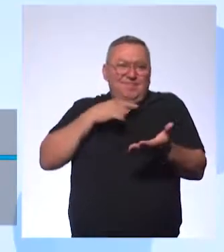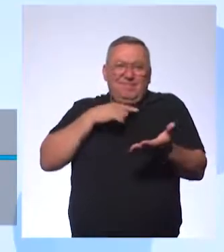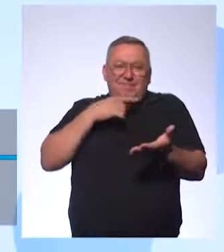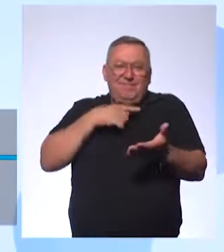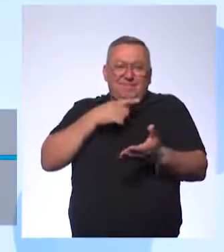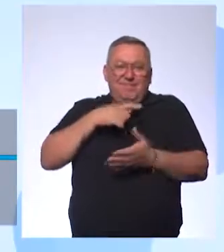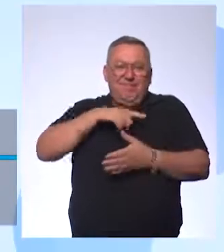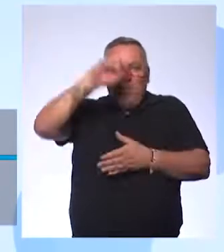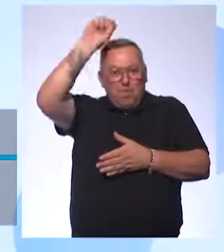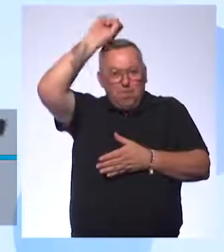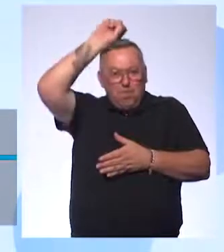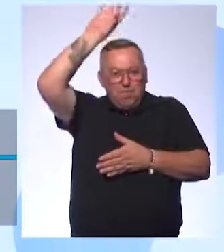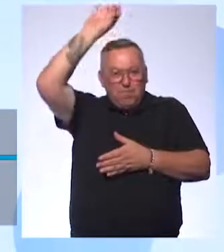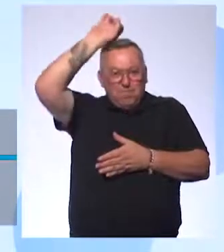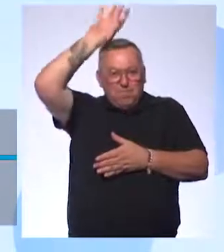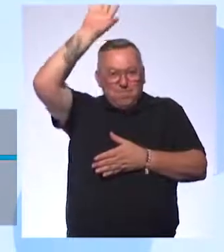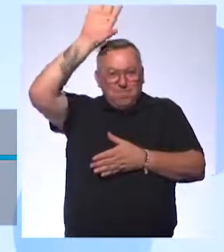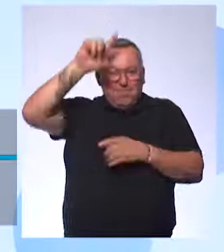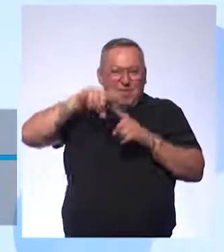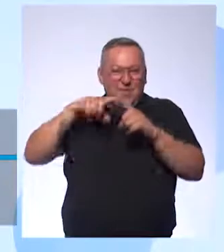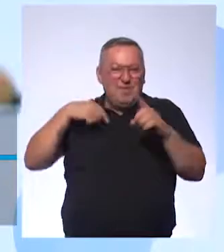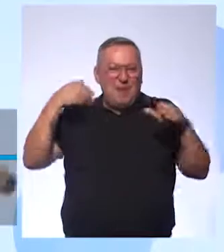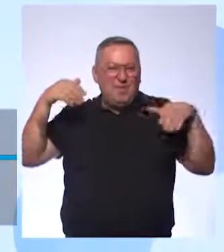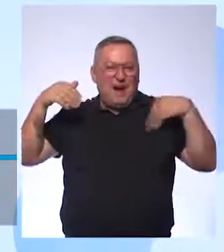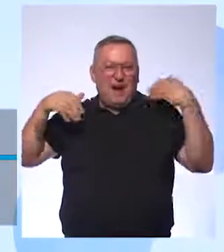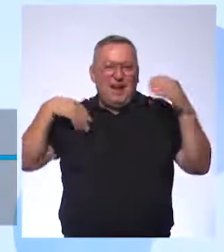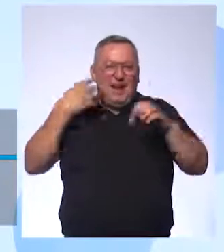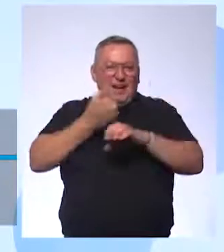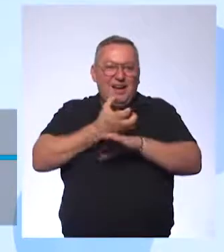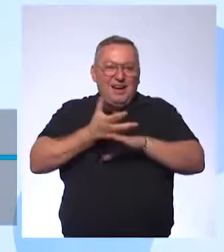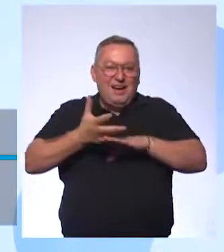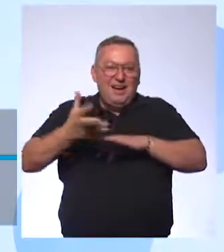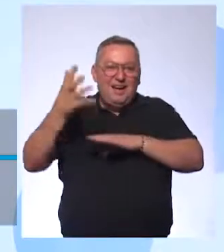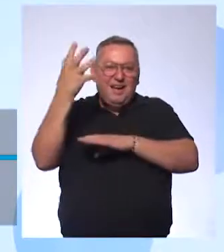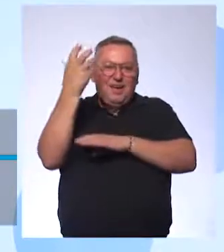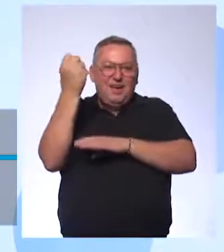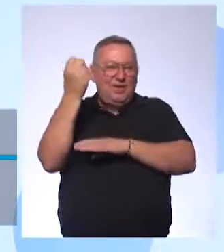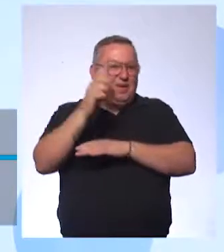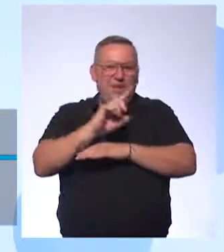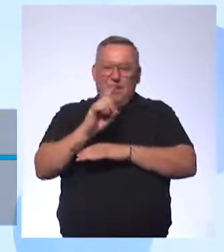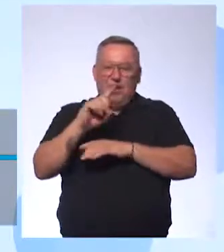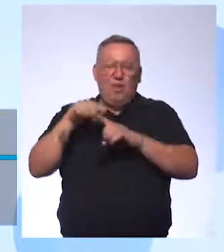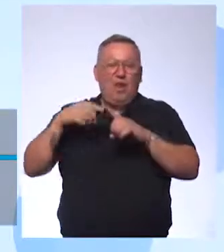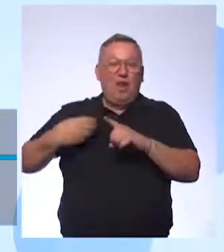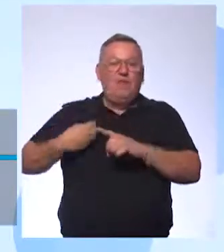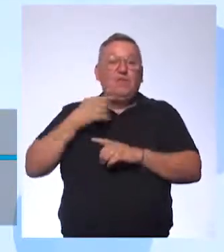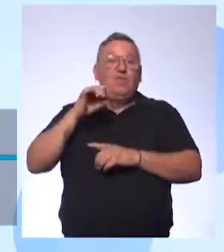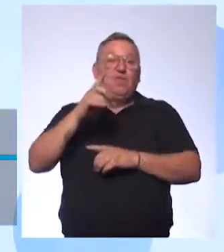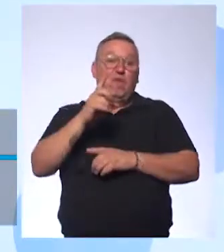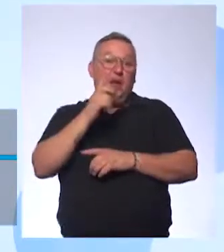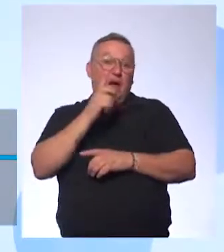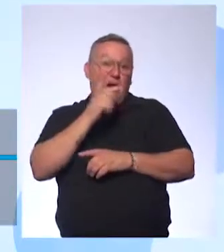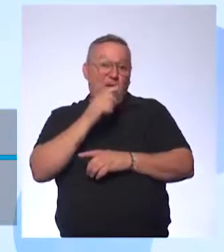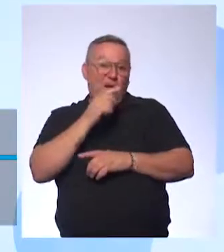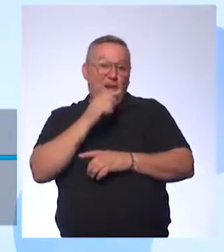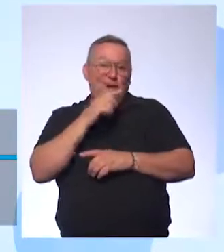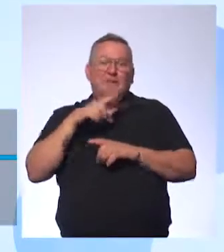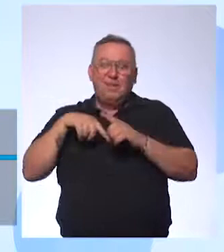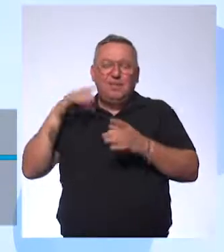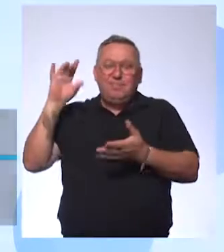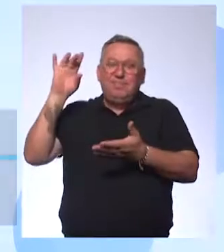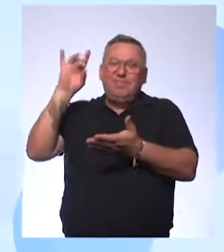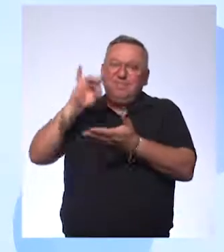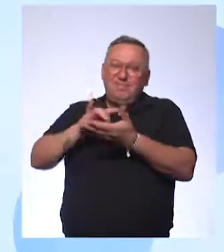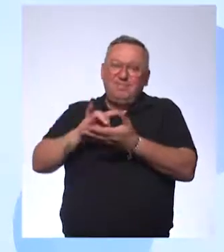baleia, por exemplo, para andar no cerrado aí. Não, né? Ela vive apenas na água. Então, não é uma opinião, é um